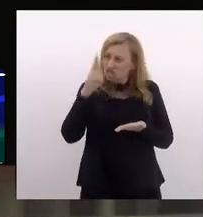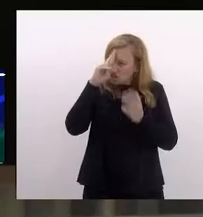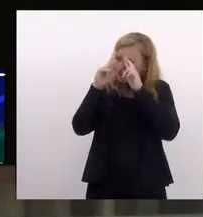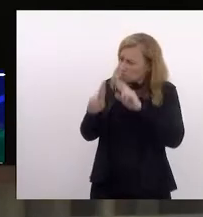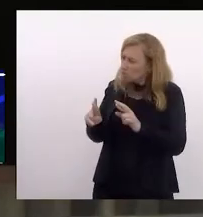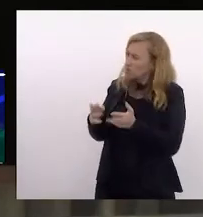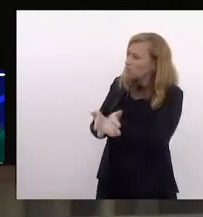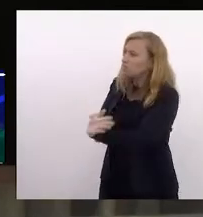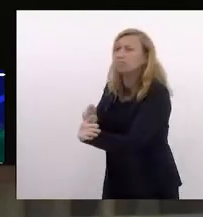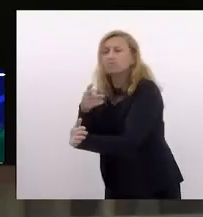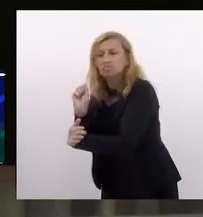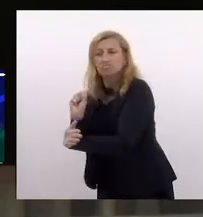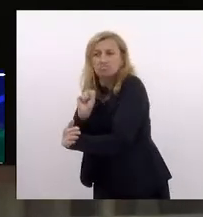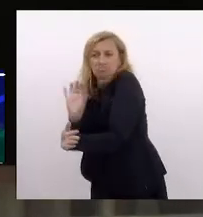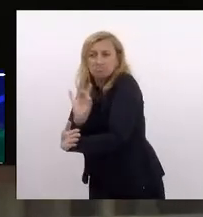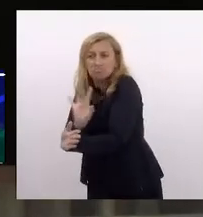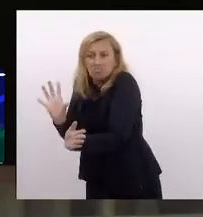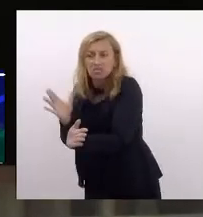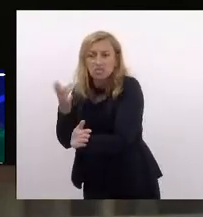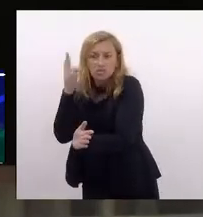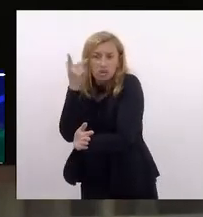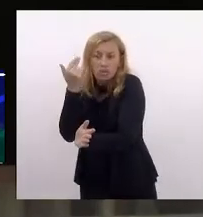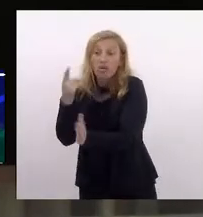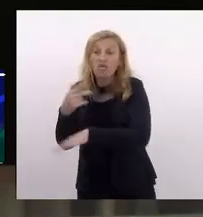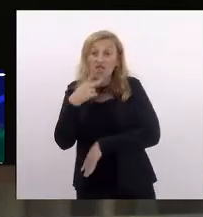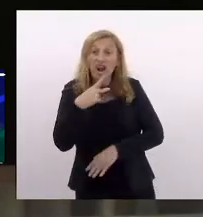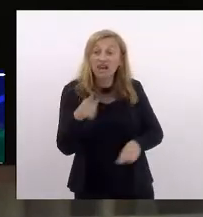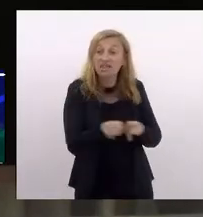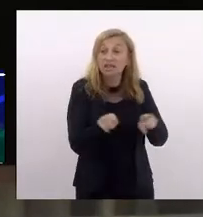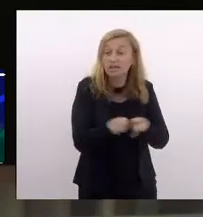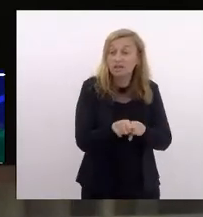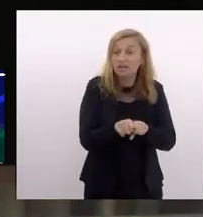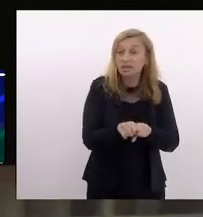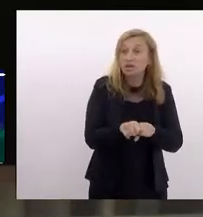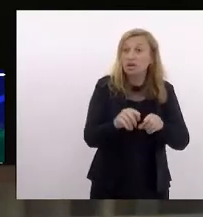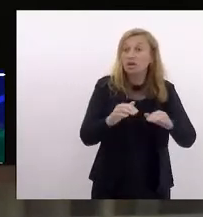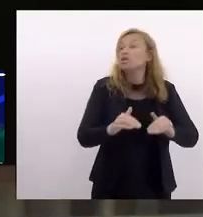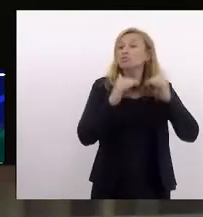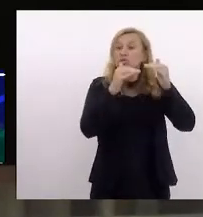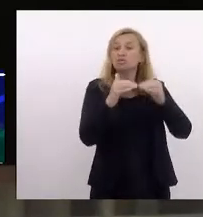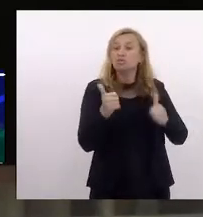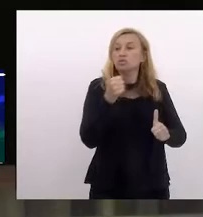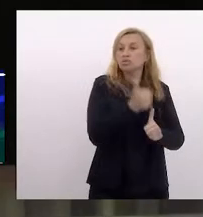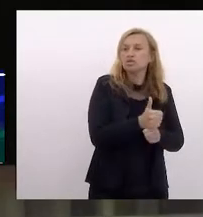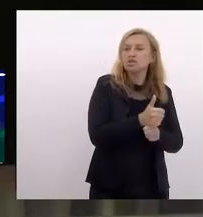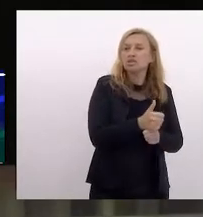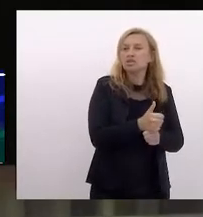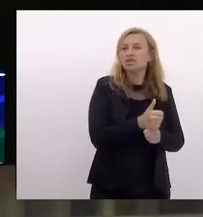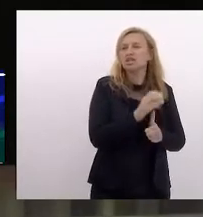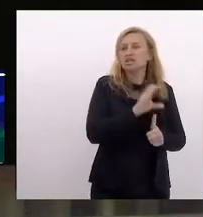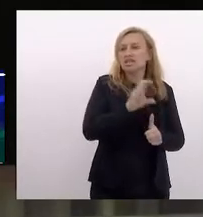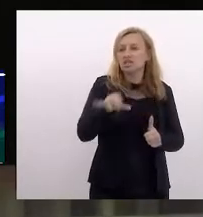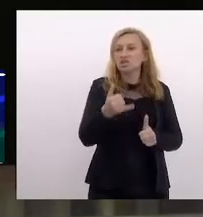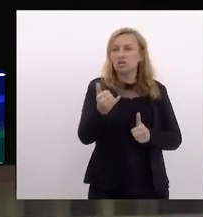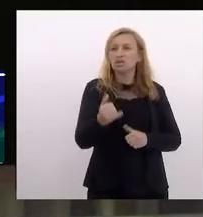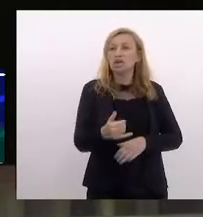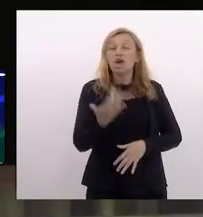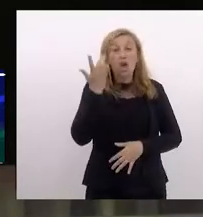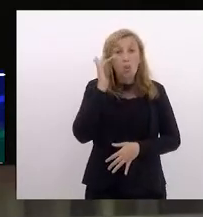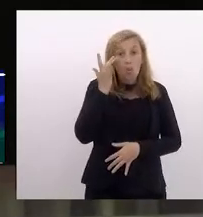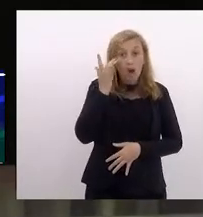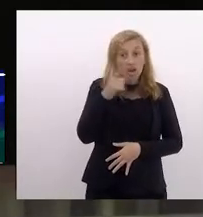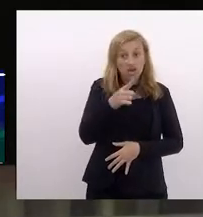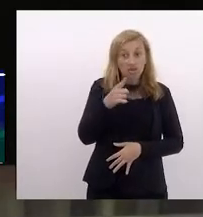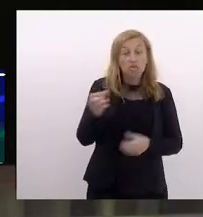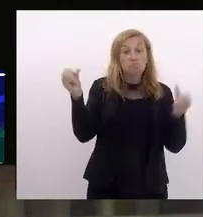gente respeita ou eu gostaria também de destacar aqui o substantivo da ccj Oi tia eu